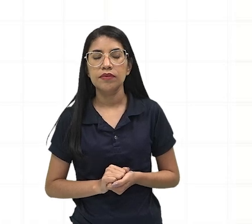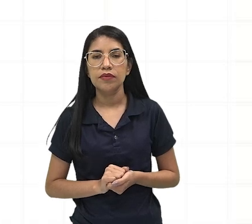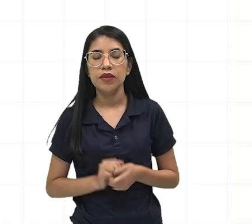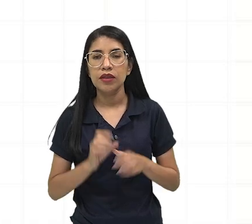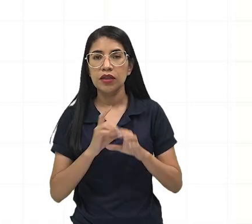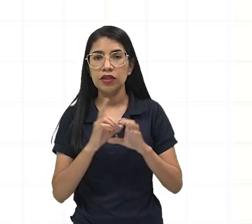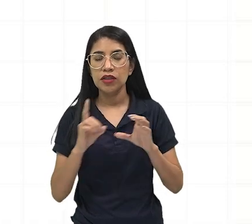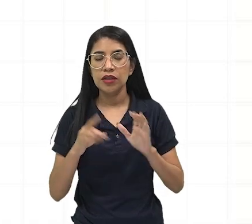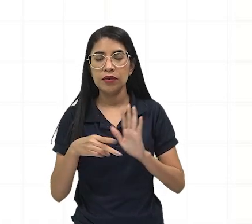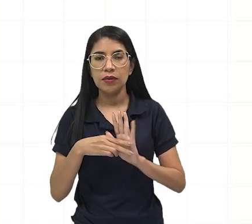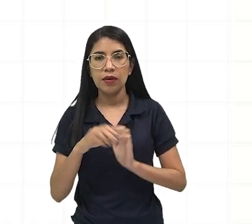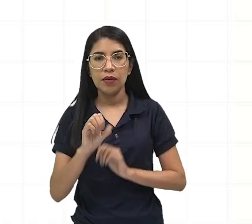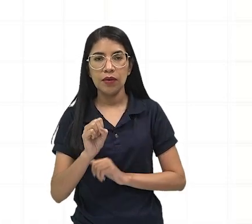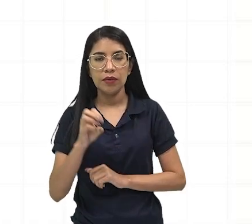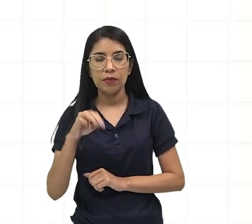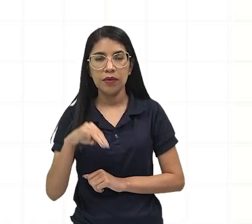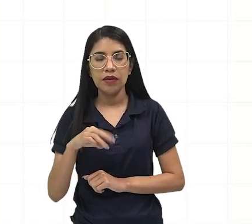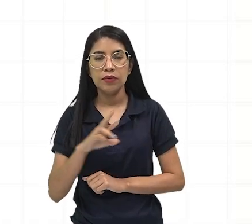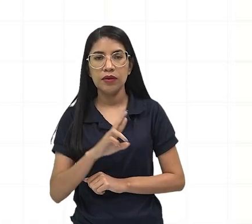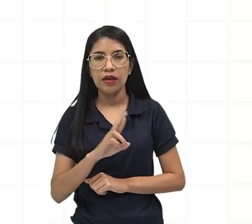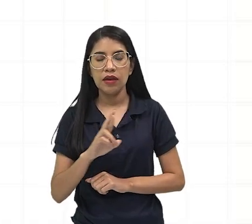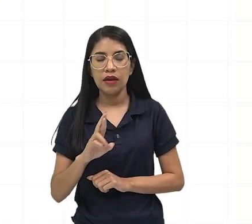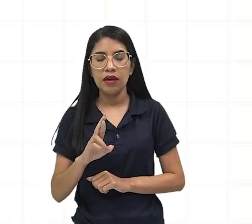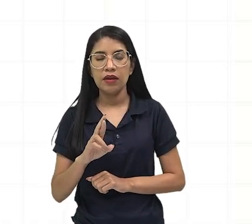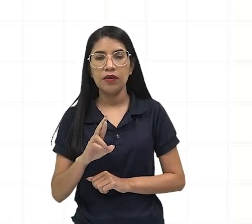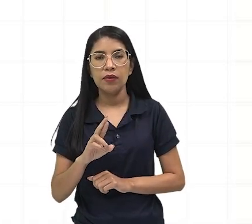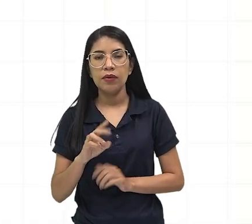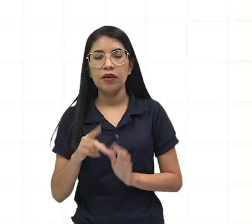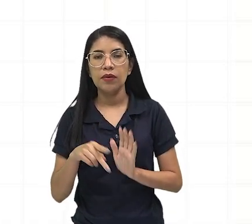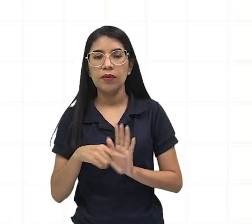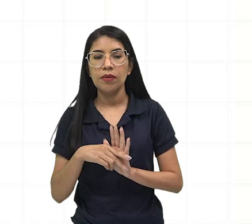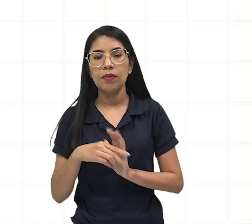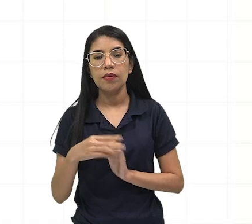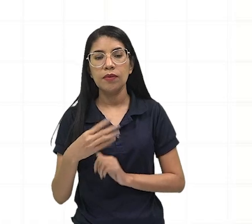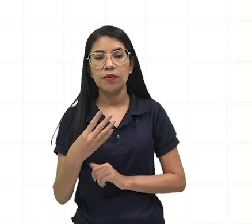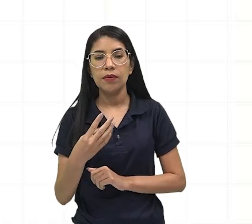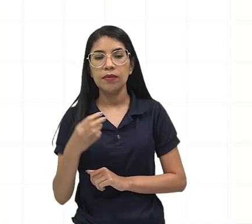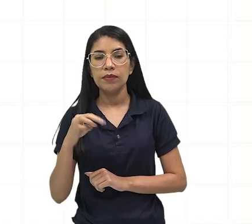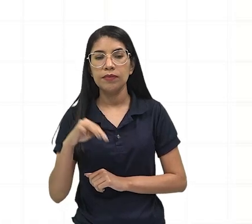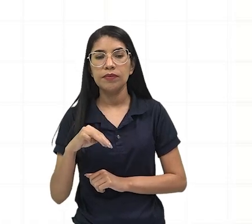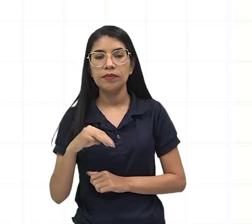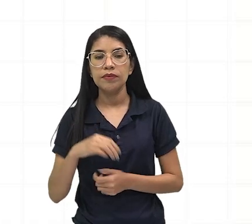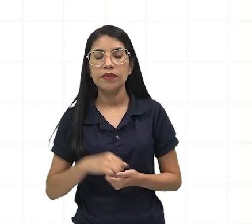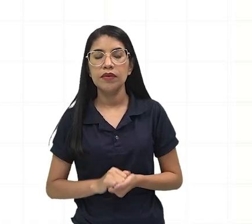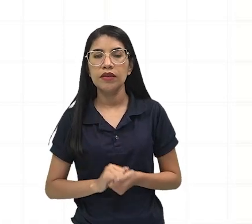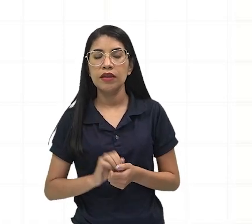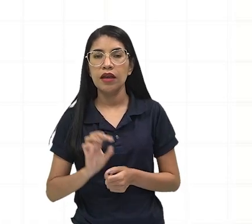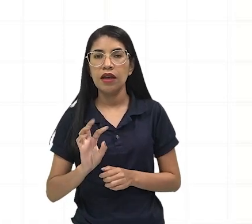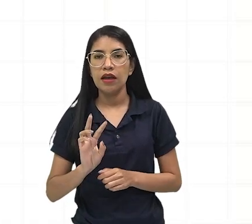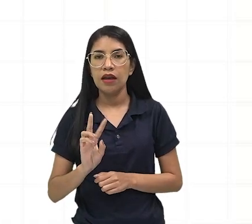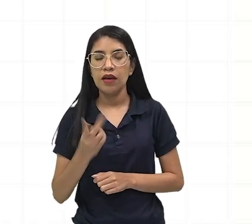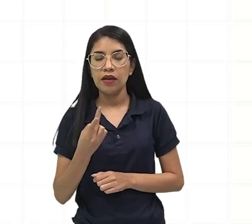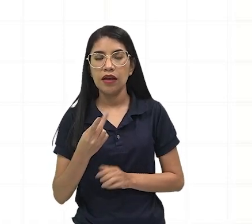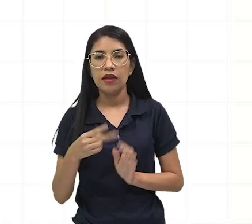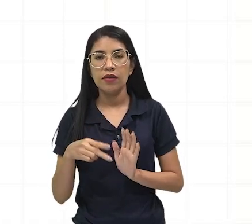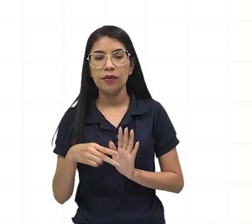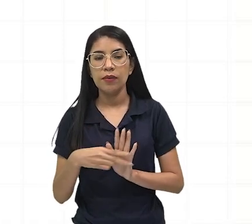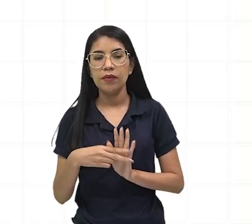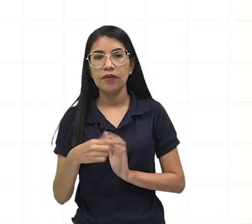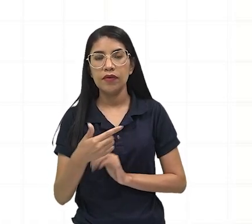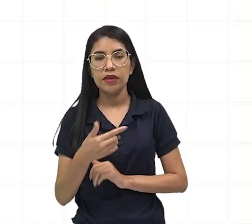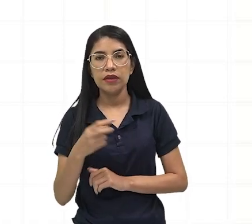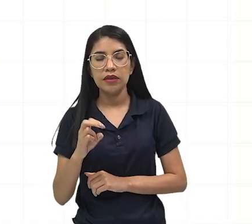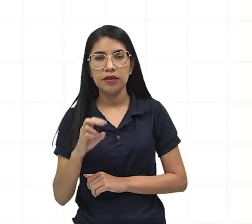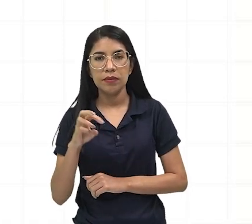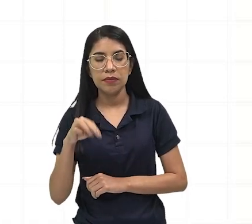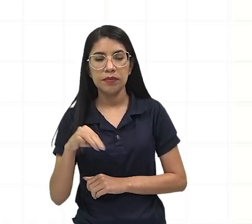diâmetro igual a 8 metros, raio 4 metros, altura 25 metros. Passo 2,